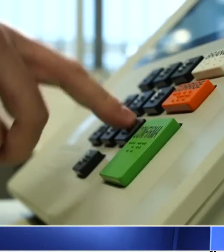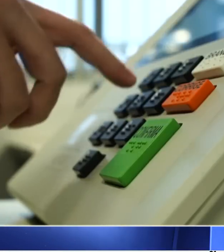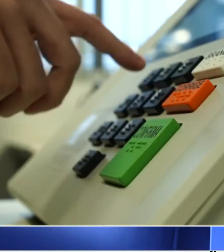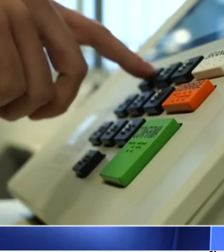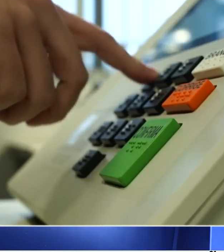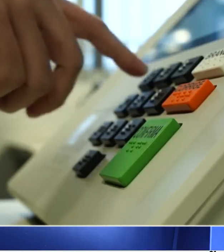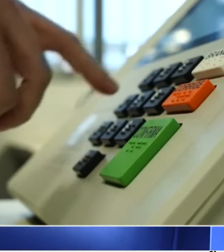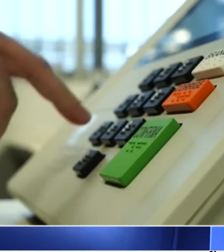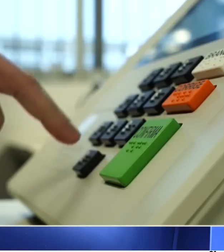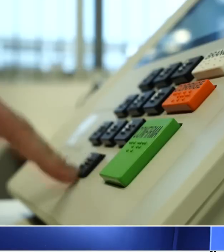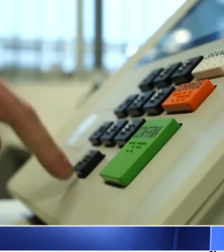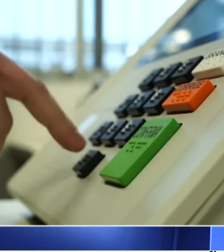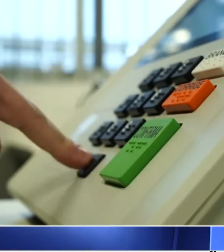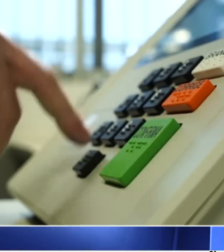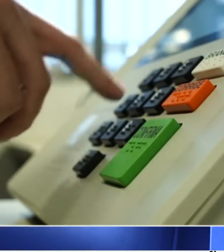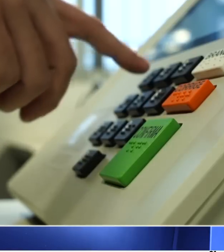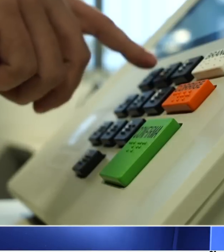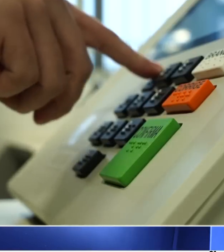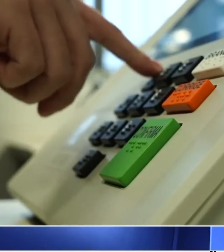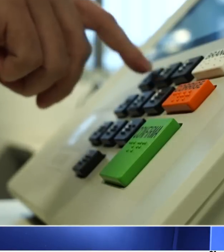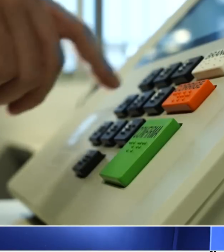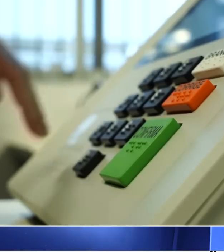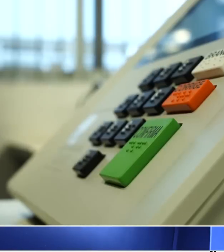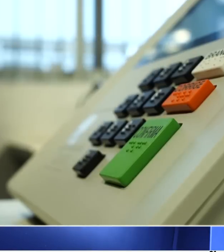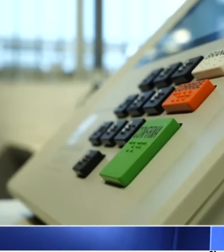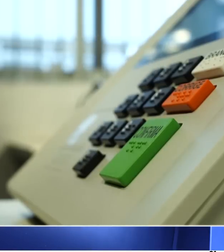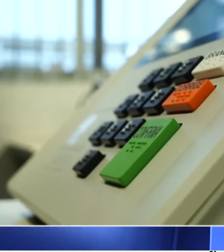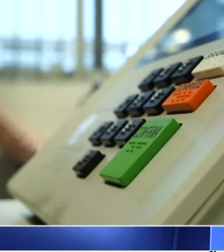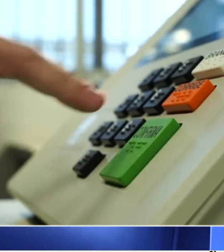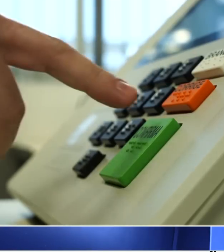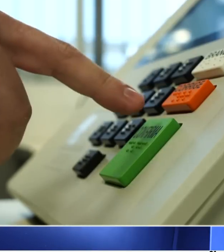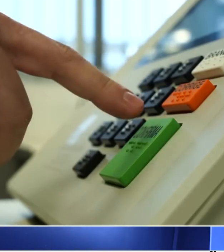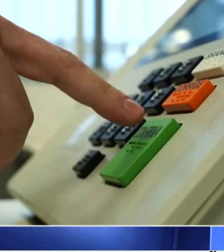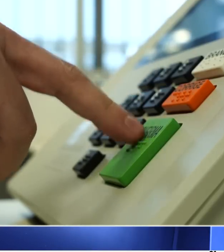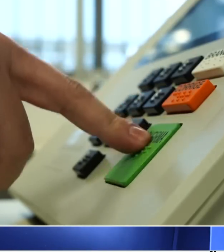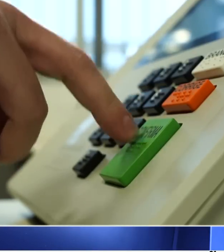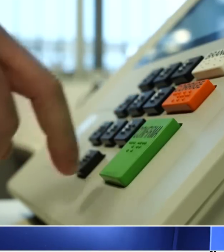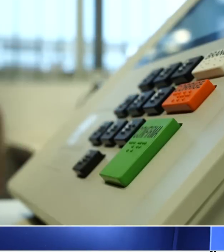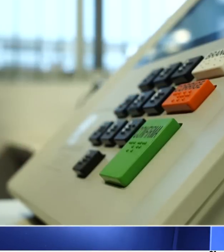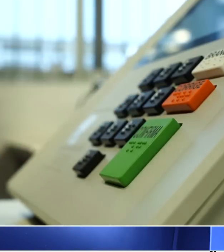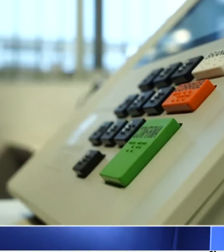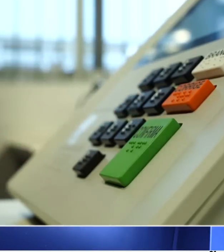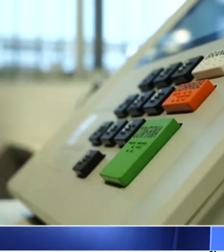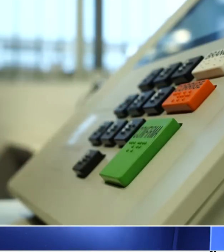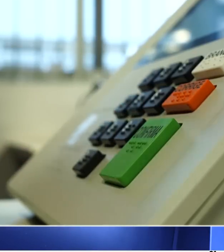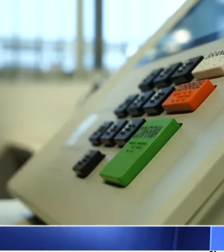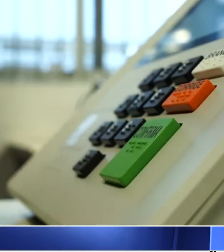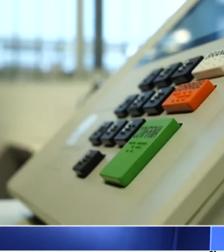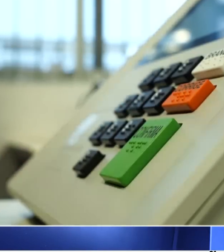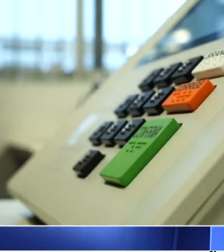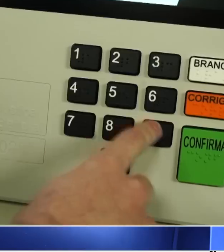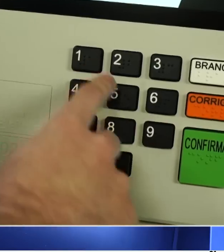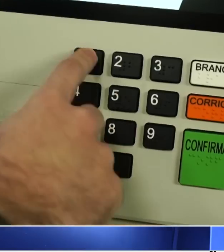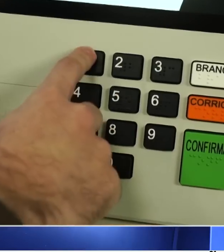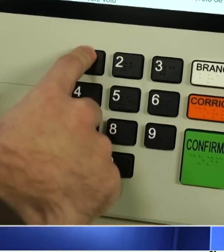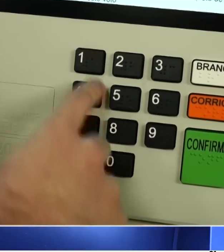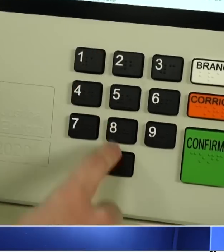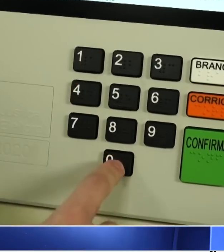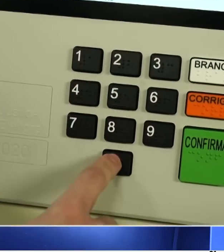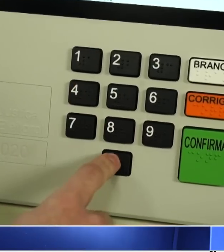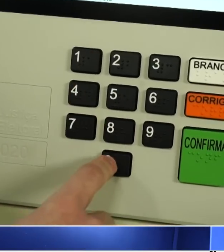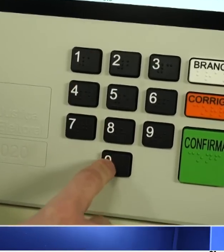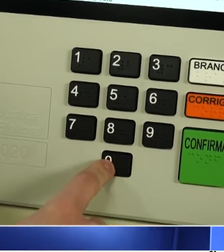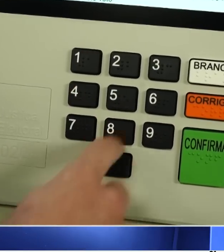então uma aglomeração de eleitores todos portando exatamente a mesma roupa, ou se não a mesma roupa, a mesma